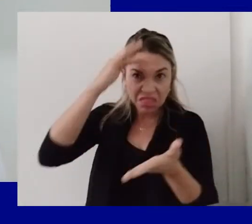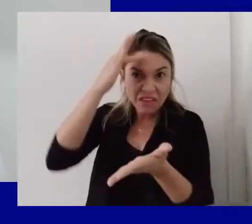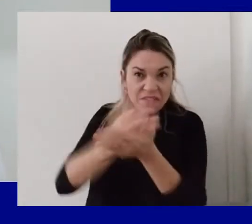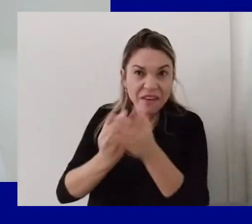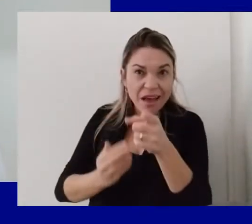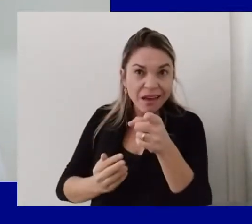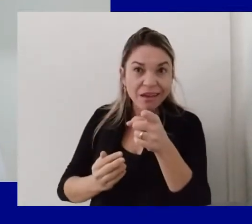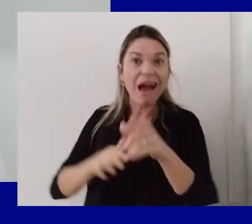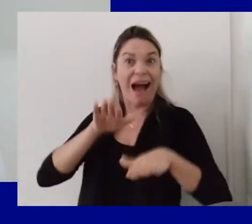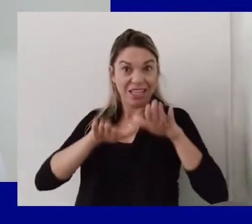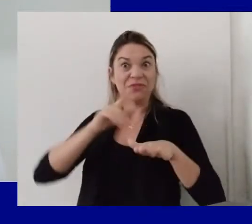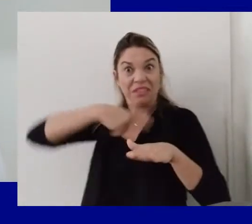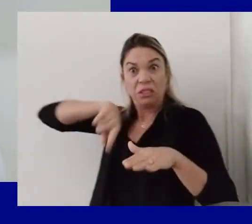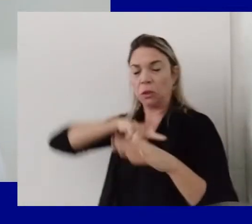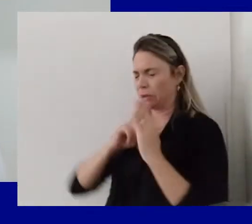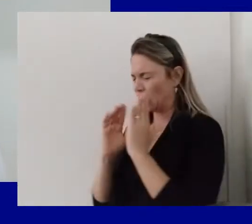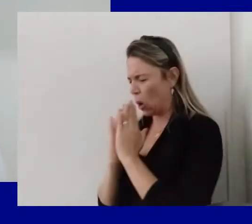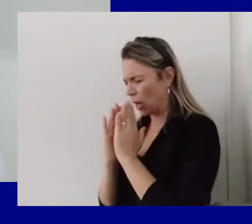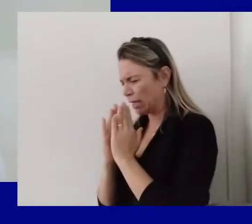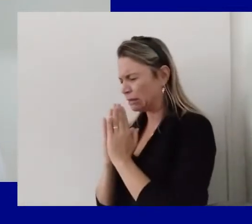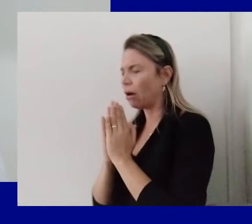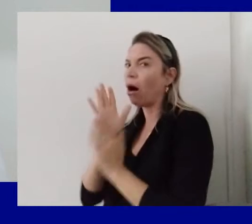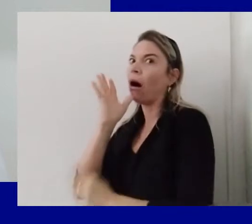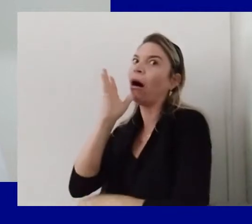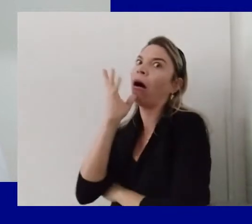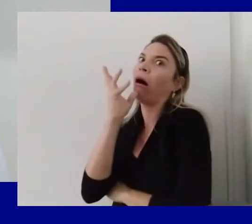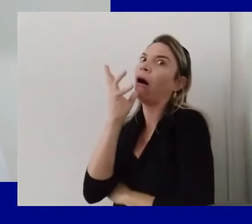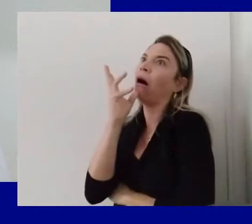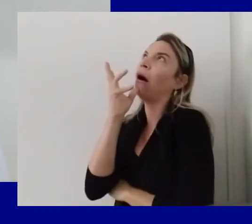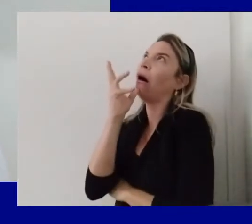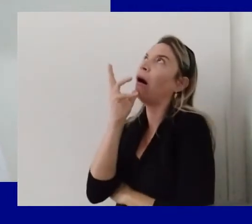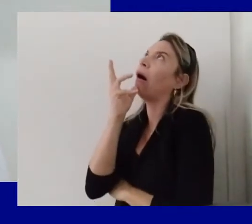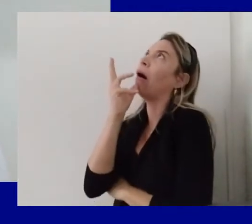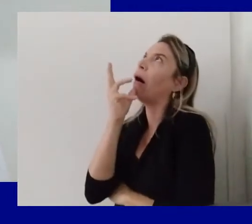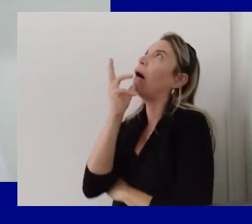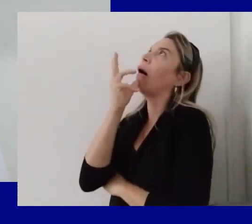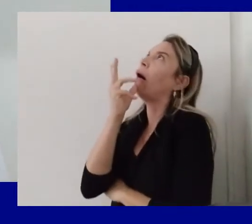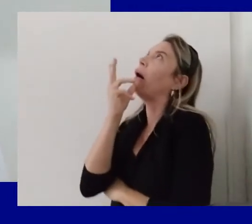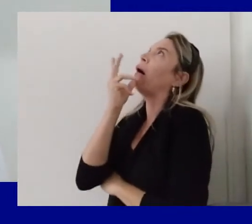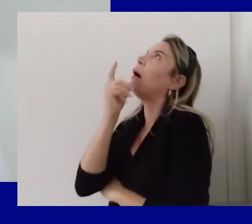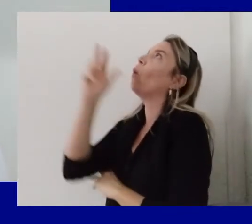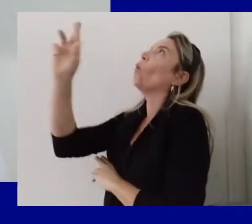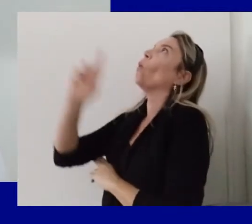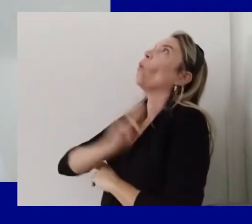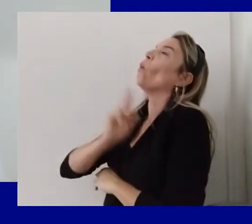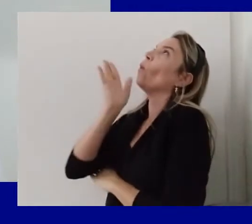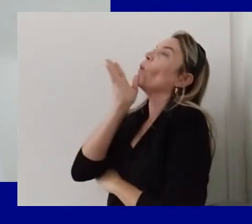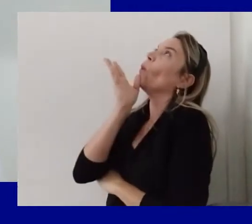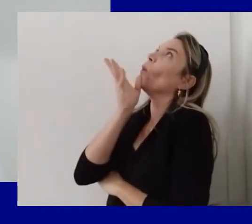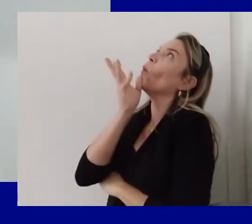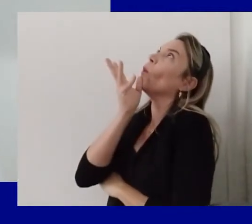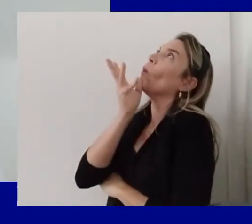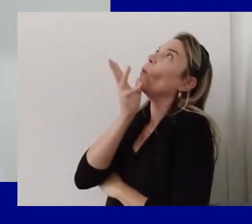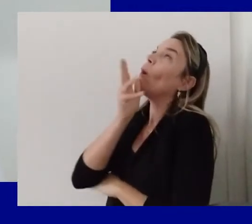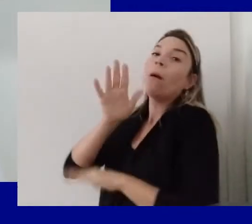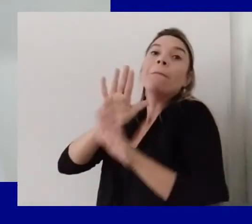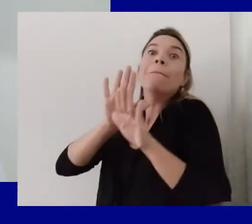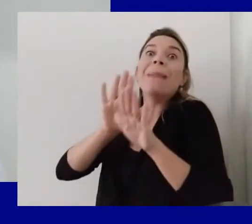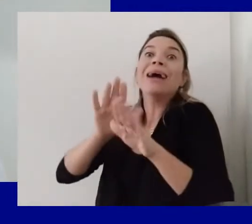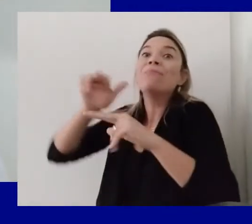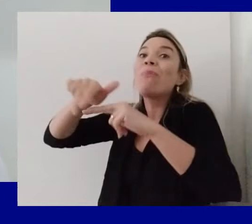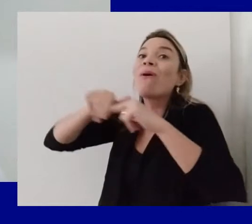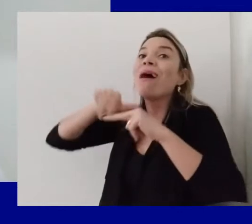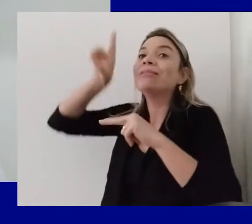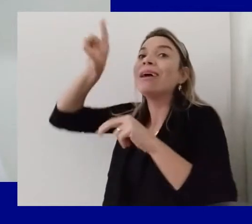nós esperamos, porque o seu objetivo, antes de responder à oração, é fortalecer a nossa